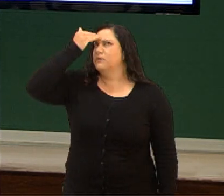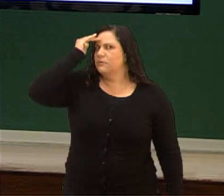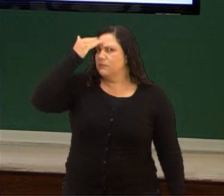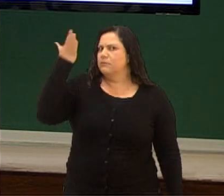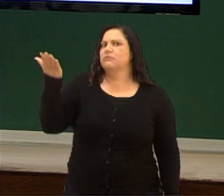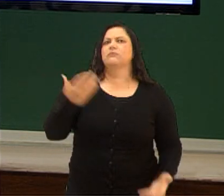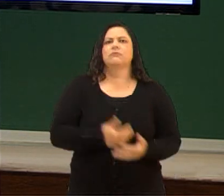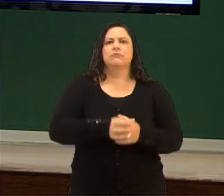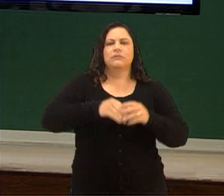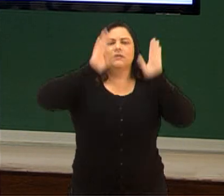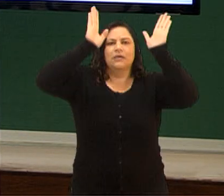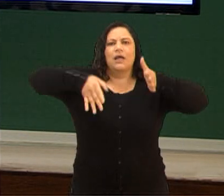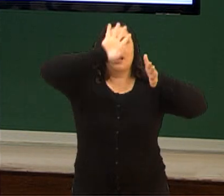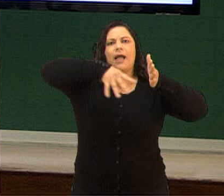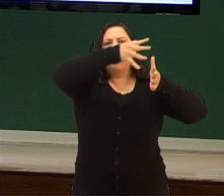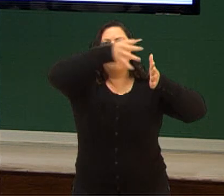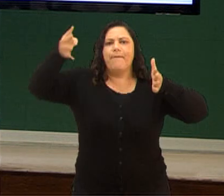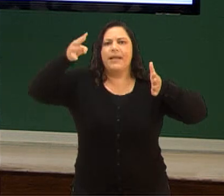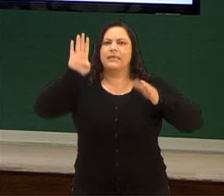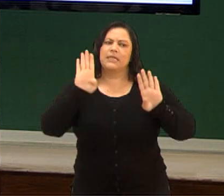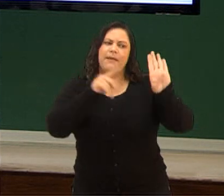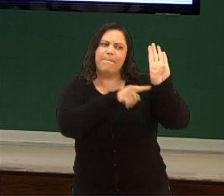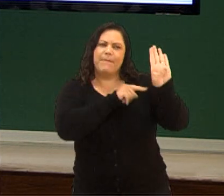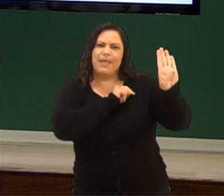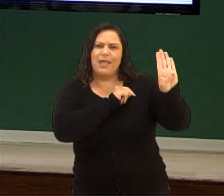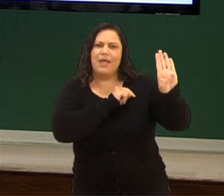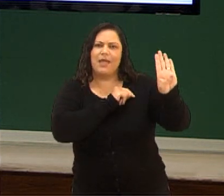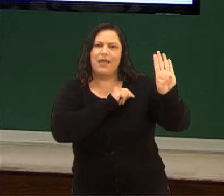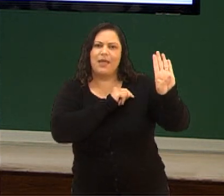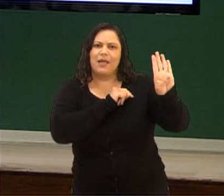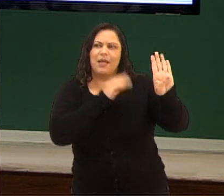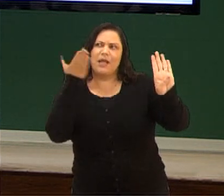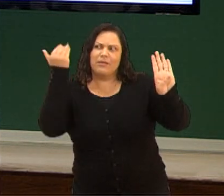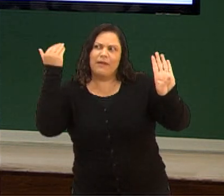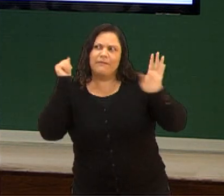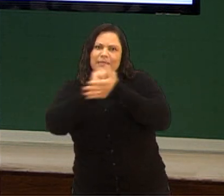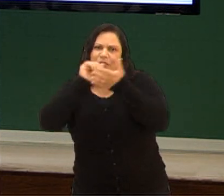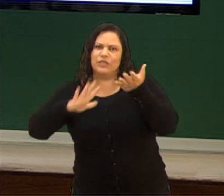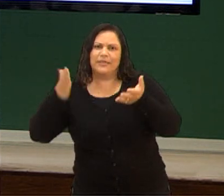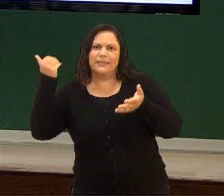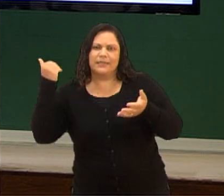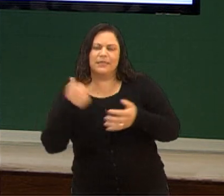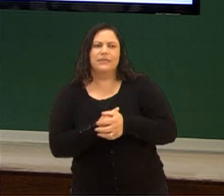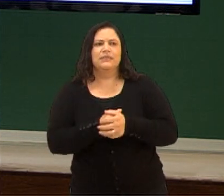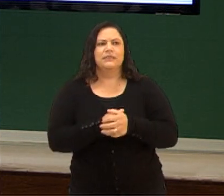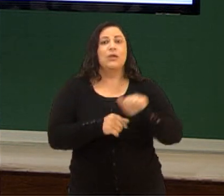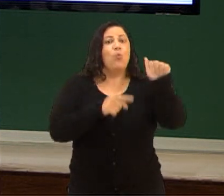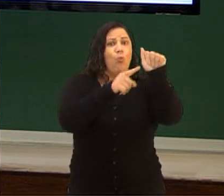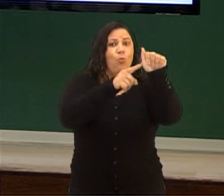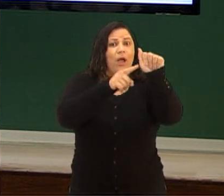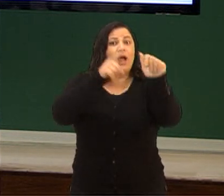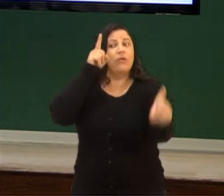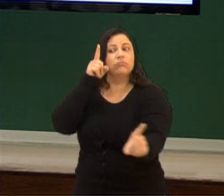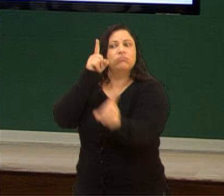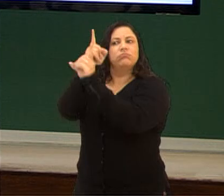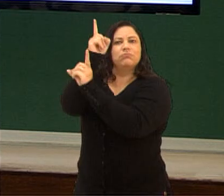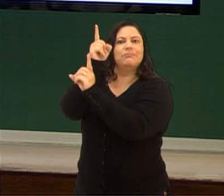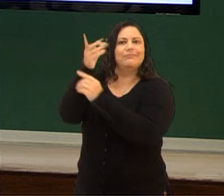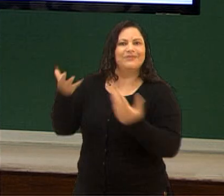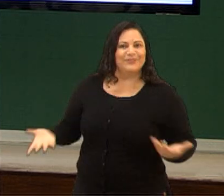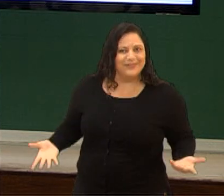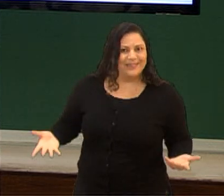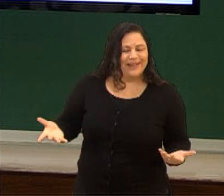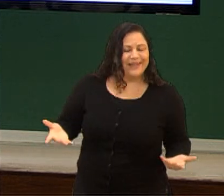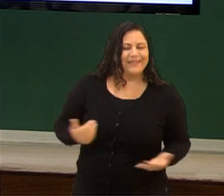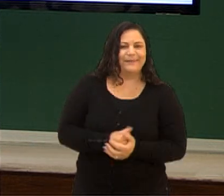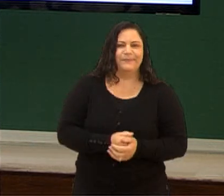Essa matriz B é a matriz que estava lá no enunciado, certo? Essa matriz A é a matriz que eu encontrei. Faz a análise. Eu passei